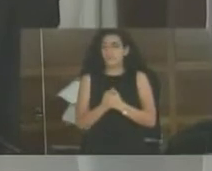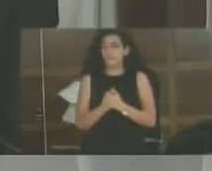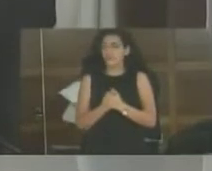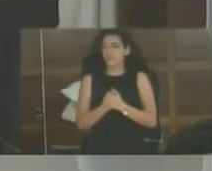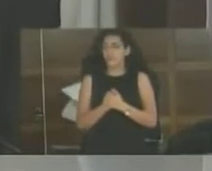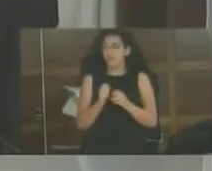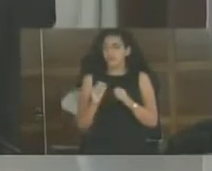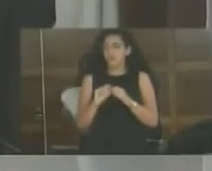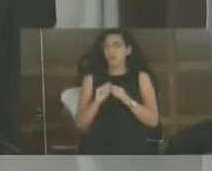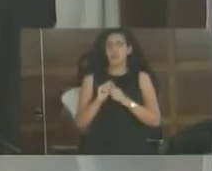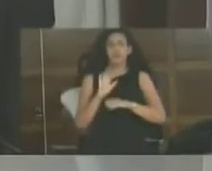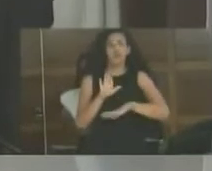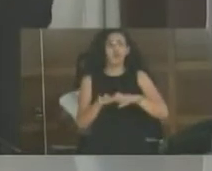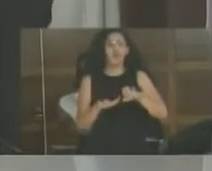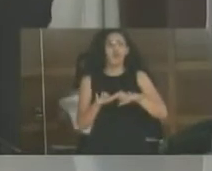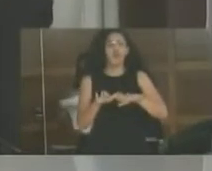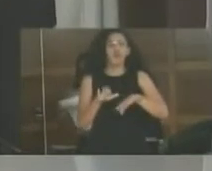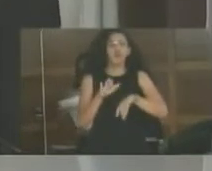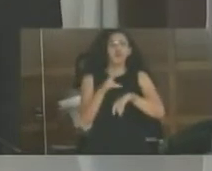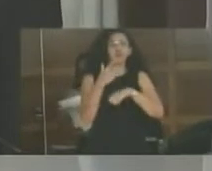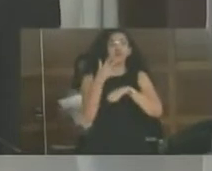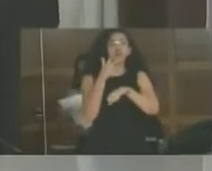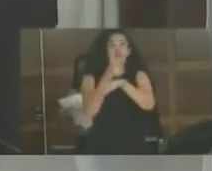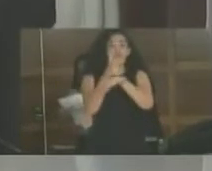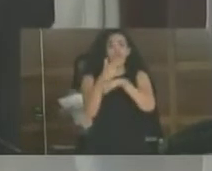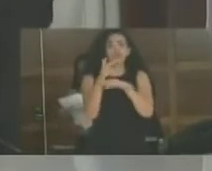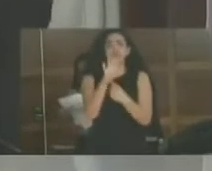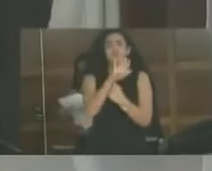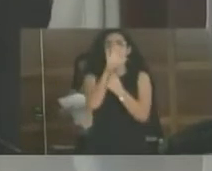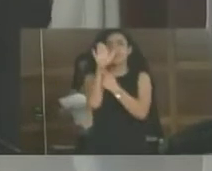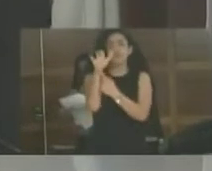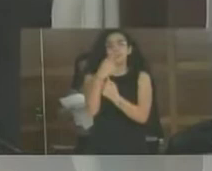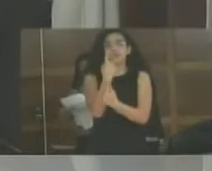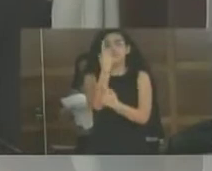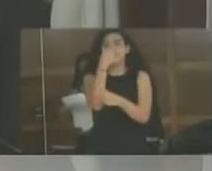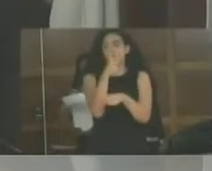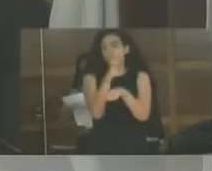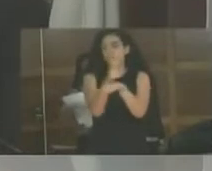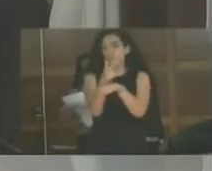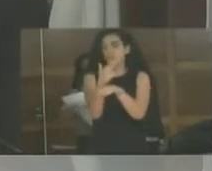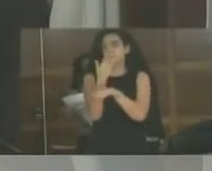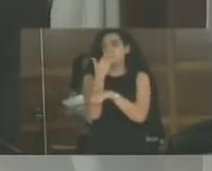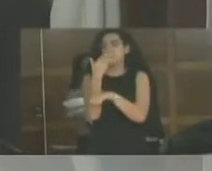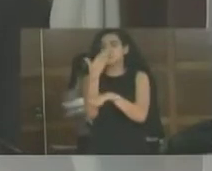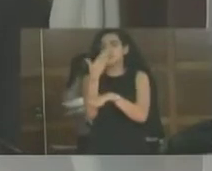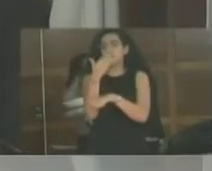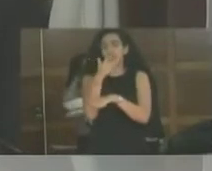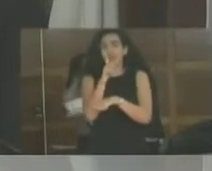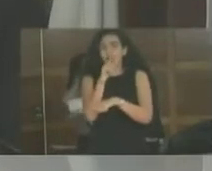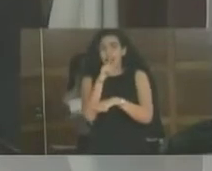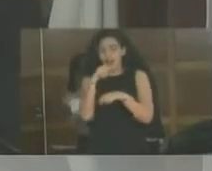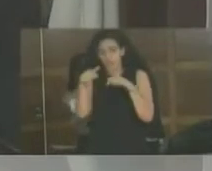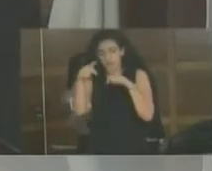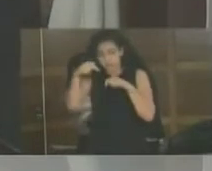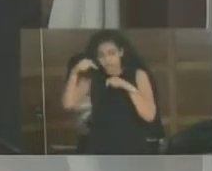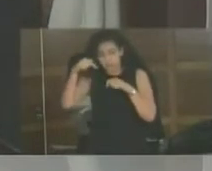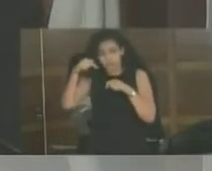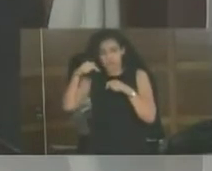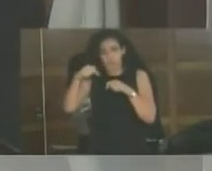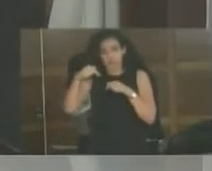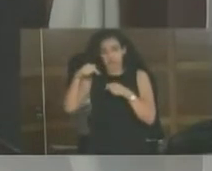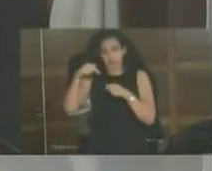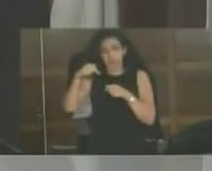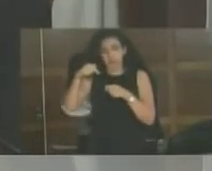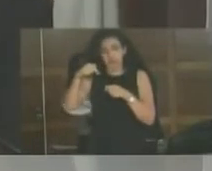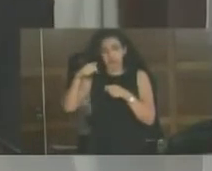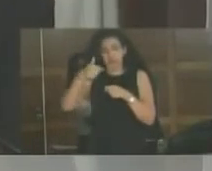faço até alguns vídeos e mostro algumas coisas. Um desses vídeos aí, uma indicação de um bebedouro, uma besteira para quem acha, né? Mas para